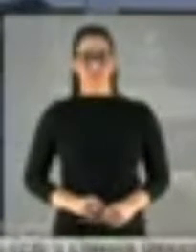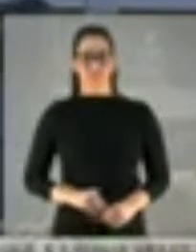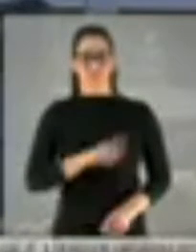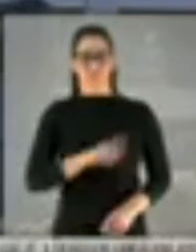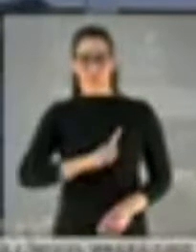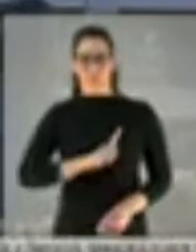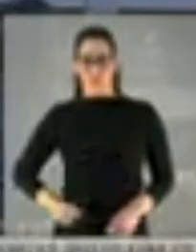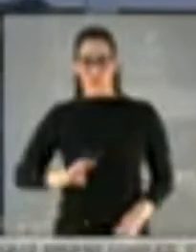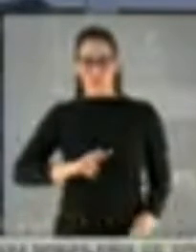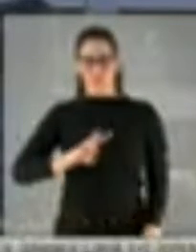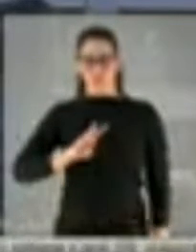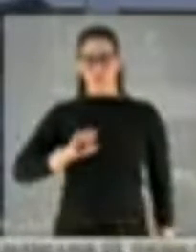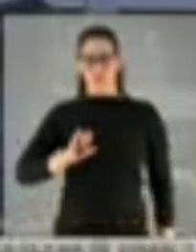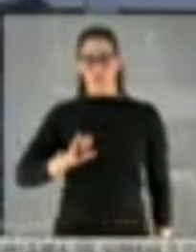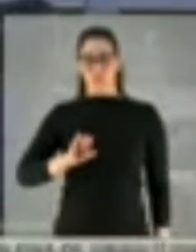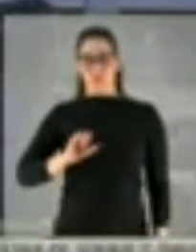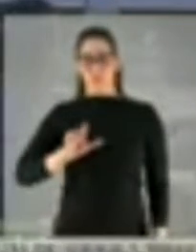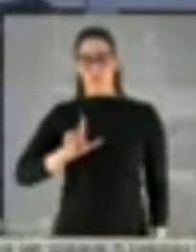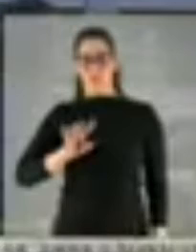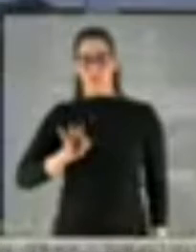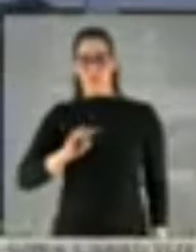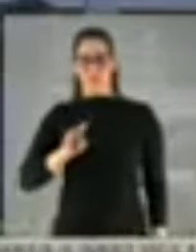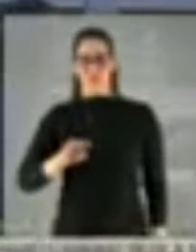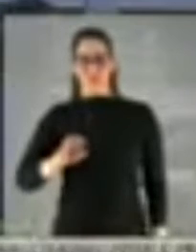Wilson Witzel, do Distrito Federal.